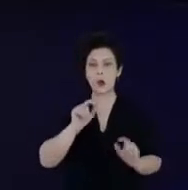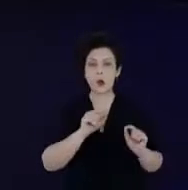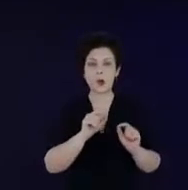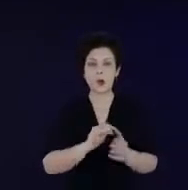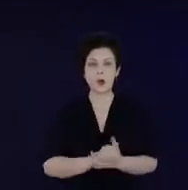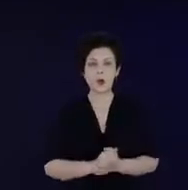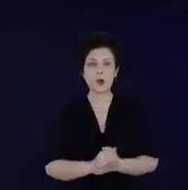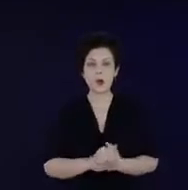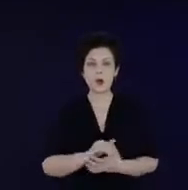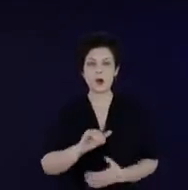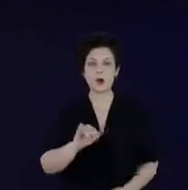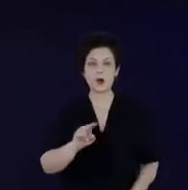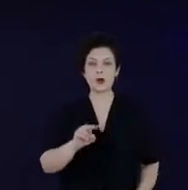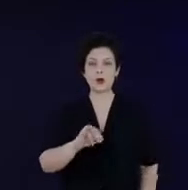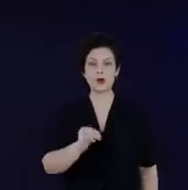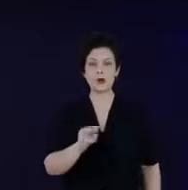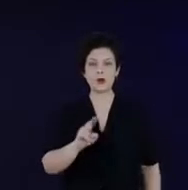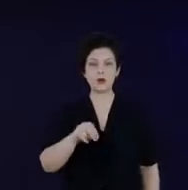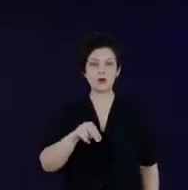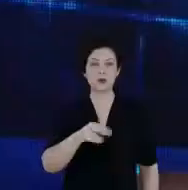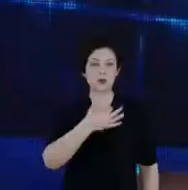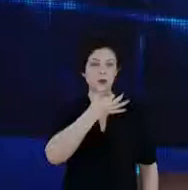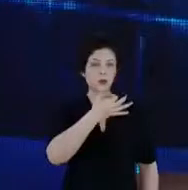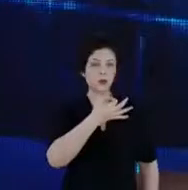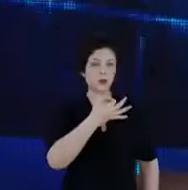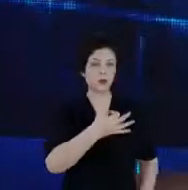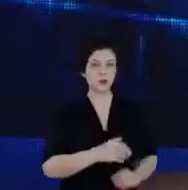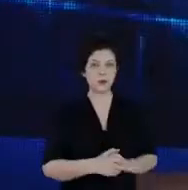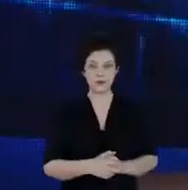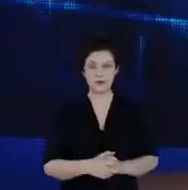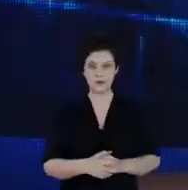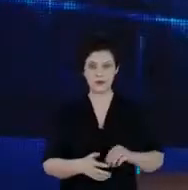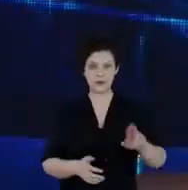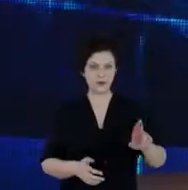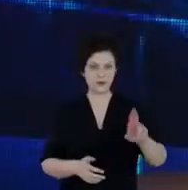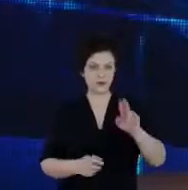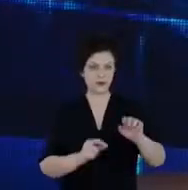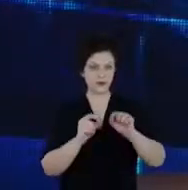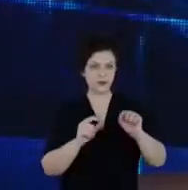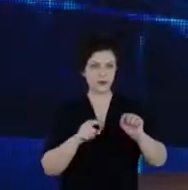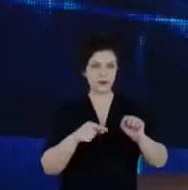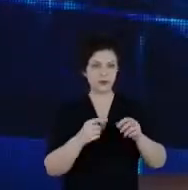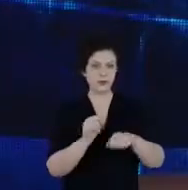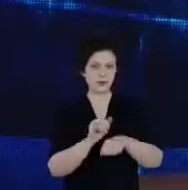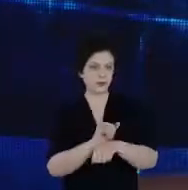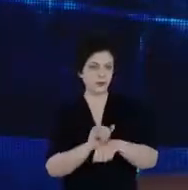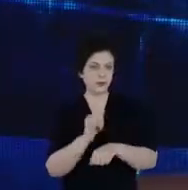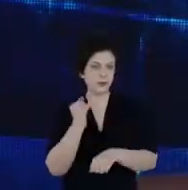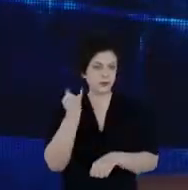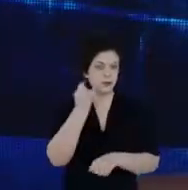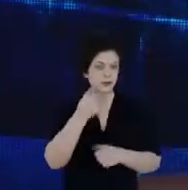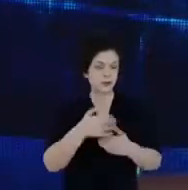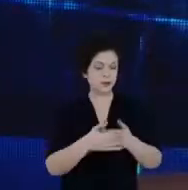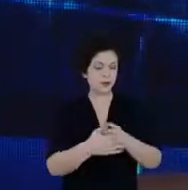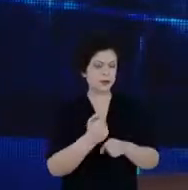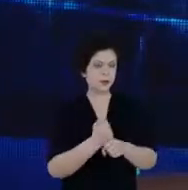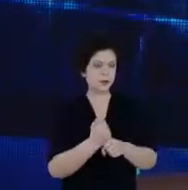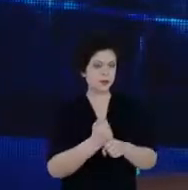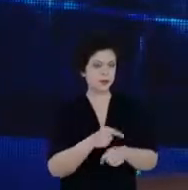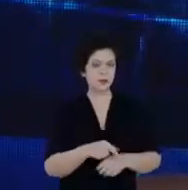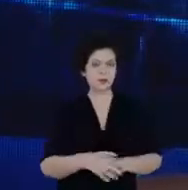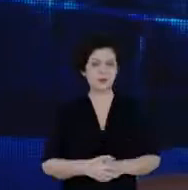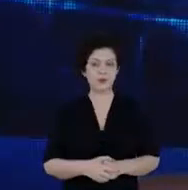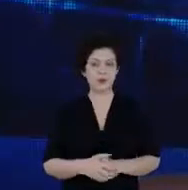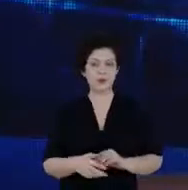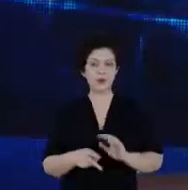Yu Jun, na sua opinião, a resposta à demanda, ele vai ser um mecanismo chave nos próximos anos, então as soluções vindas da